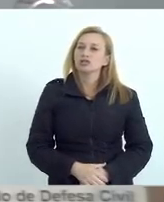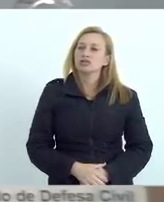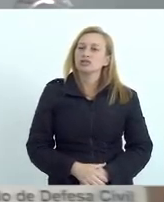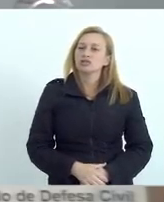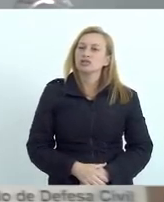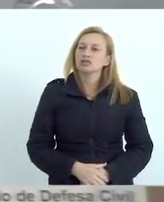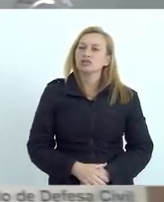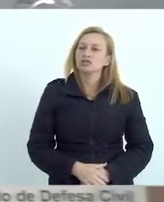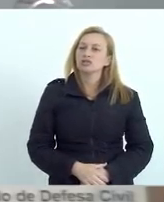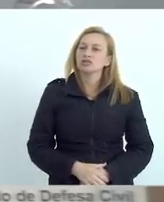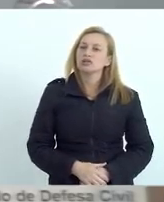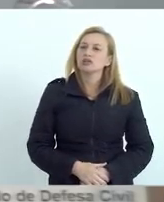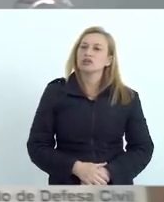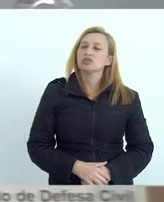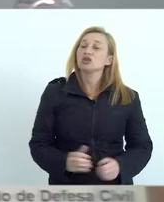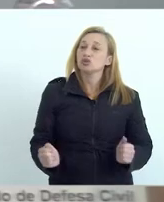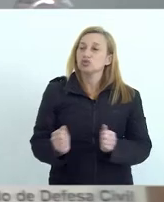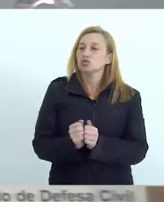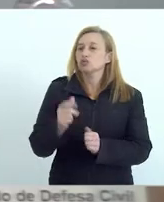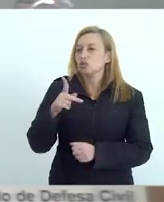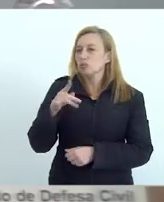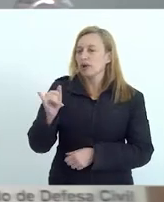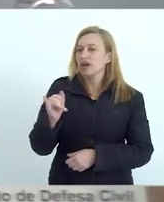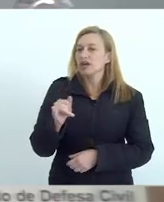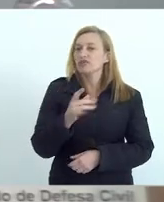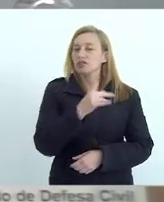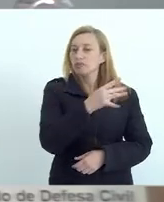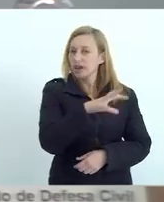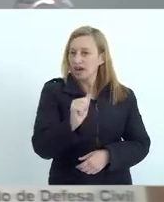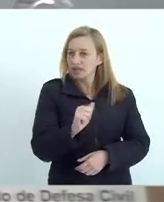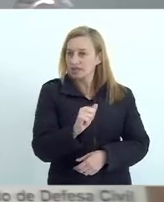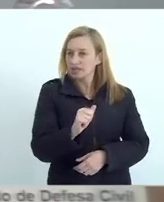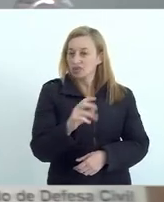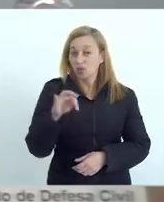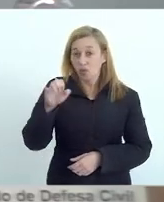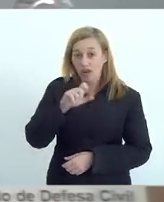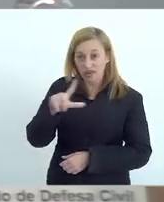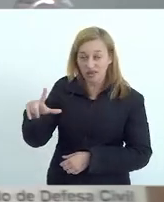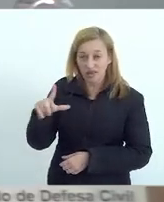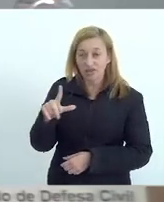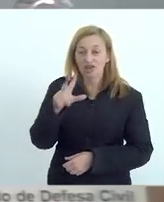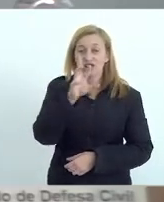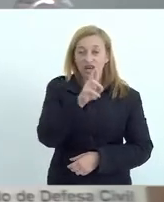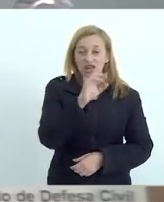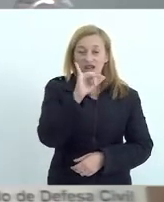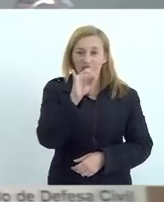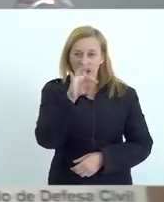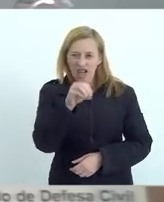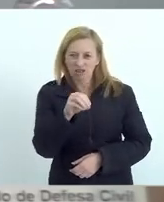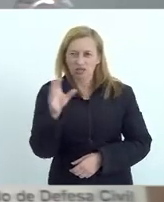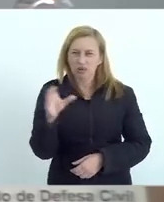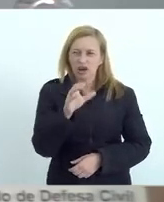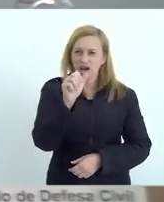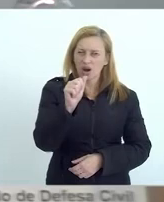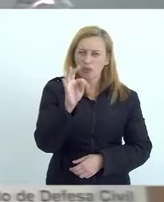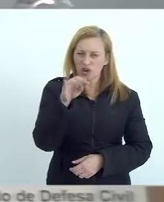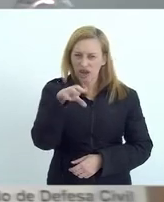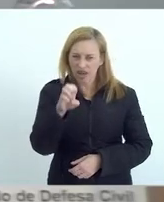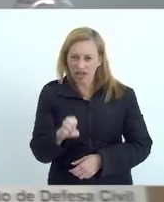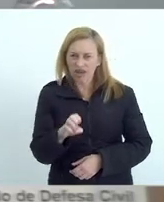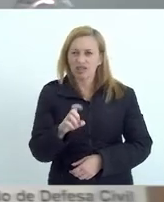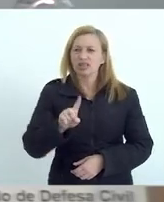eu ia tirar serviço com meu pai que foi Praça no quartel de Ricardo de Albuquerque antigos e Fabinho